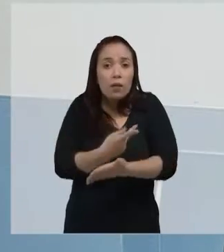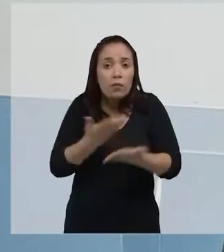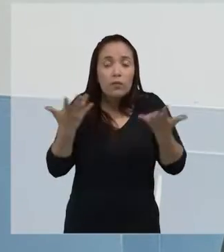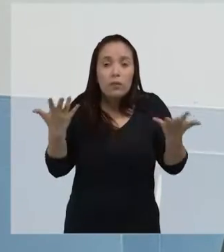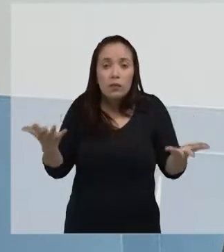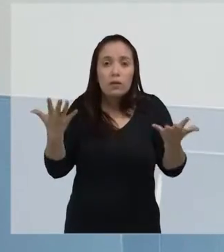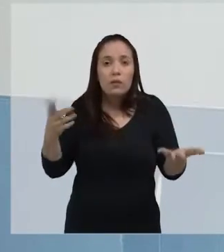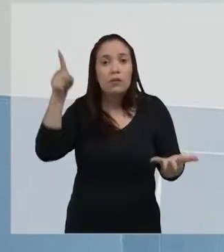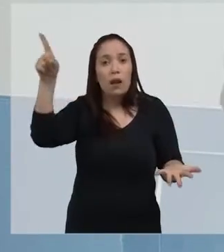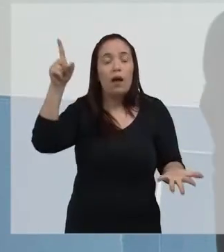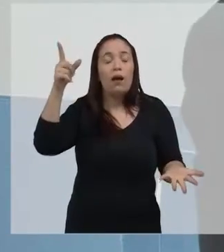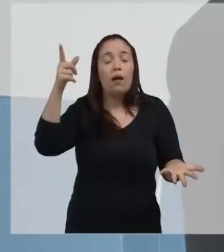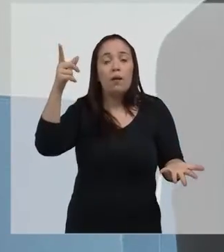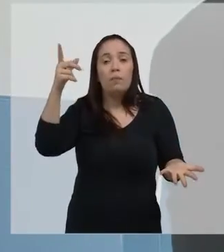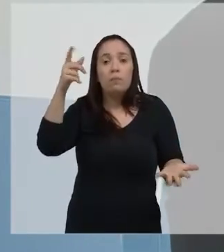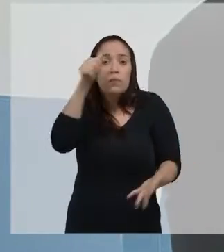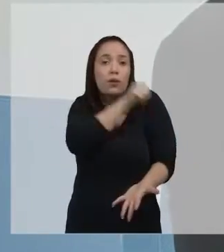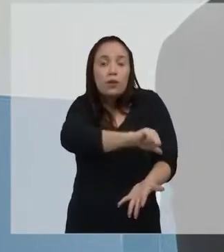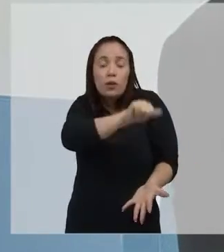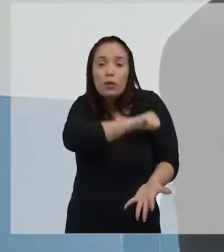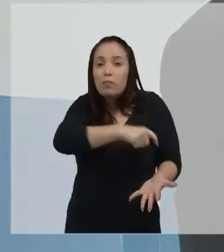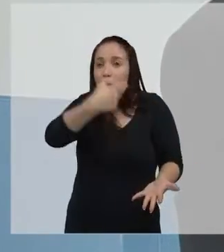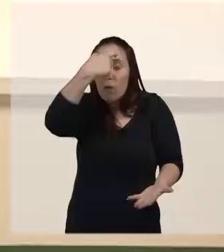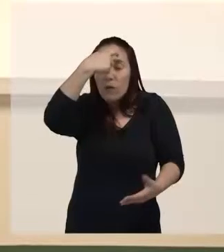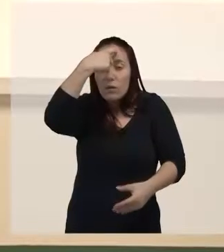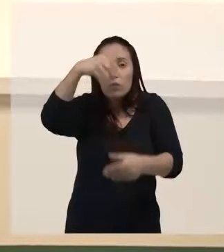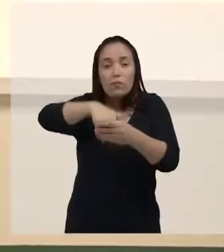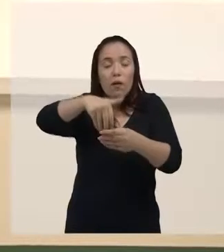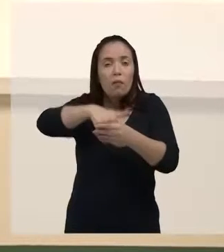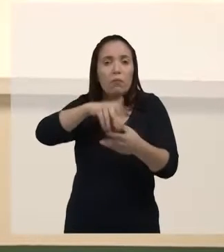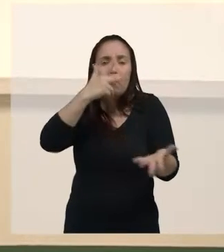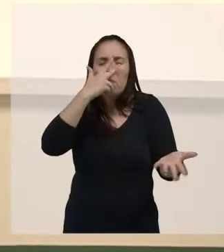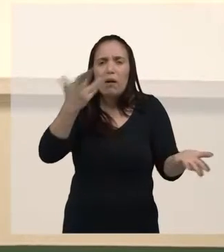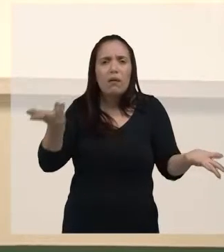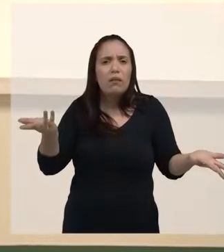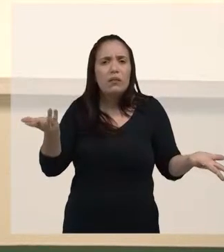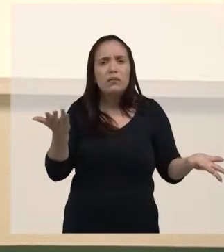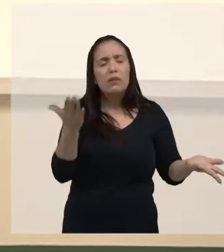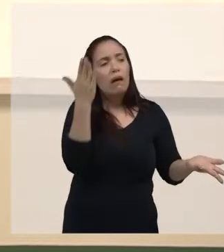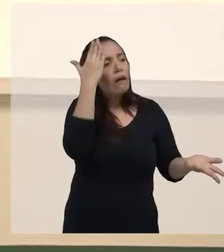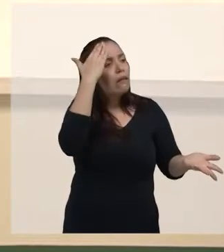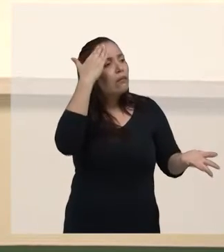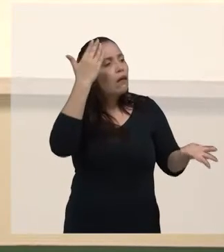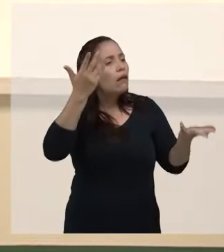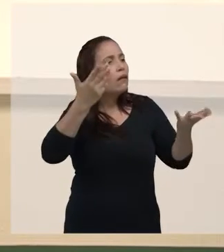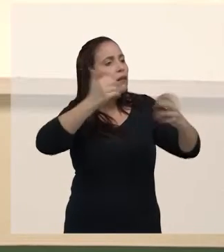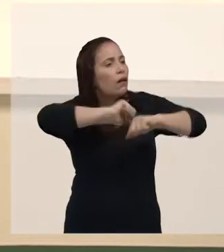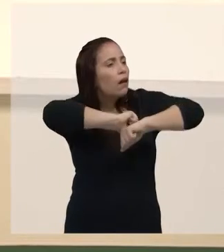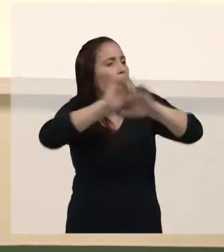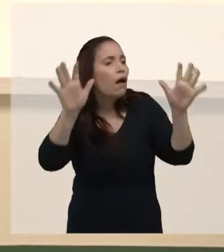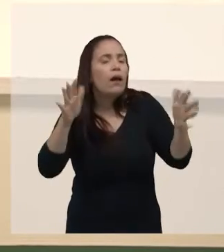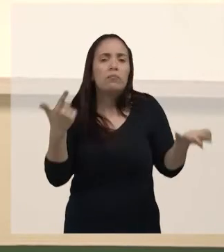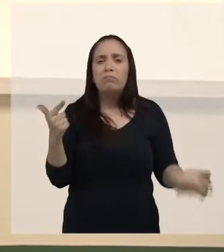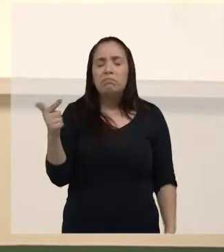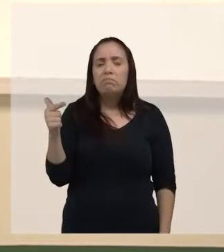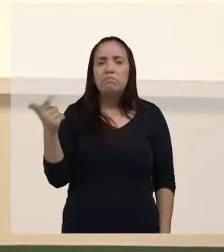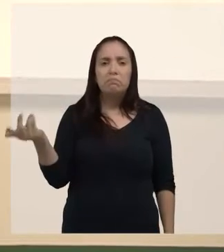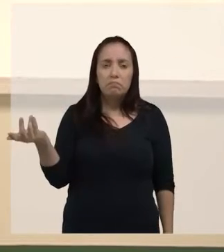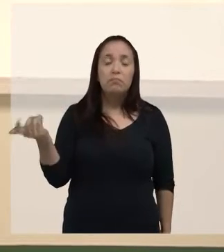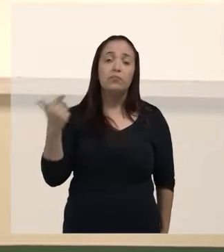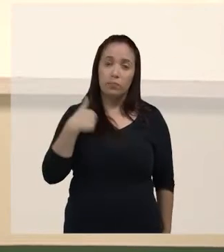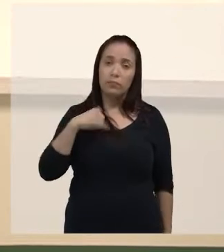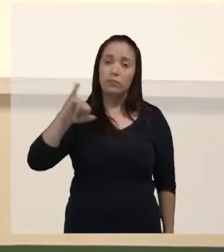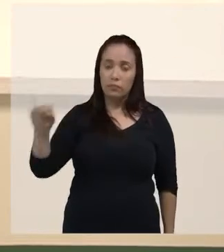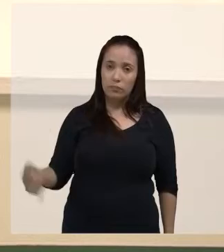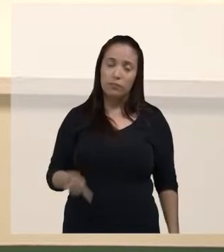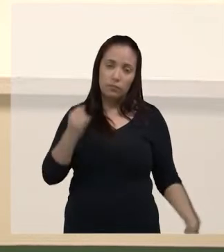havendo com o eleitor brasileiro, com a capacidade de entendimento ética do eleitor brasileiro? E eu vou